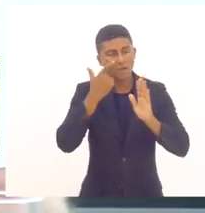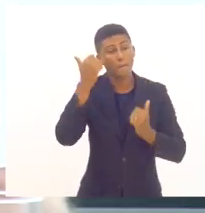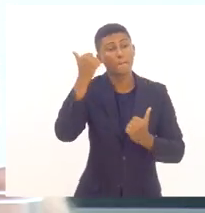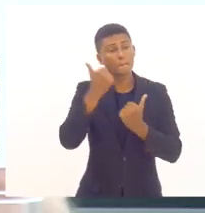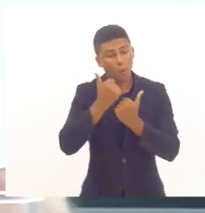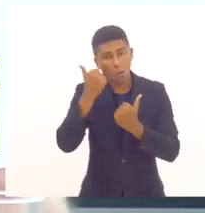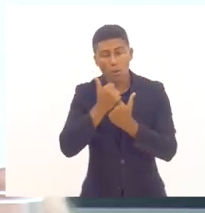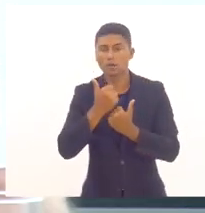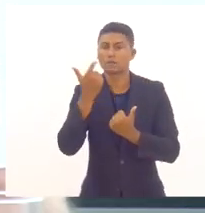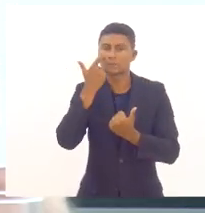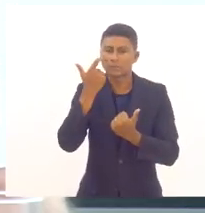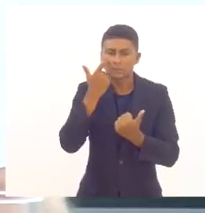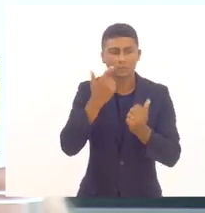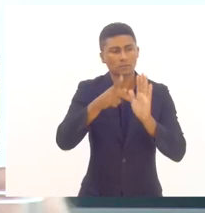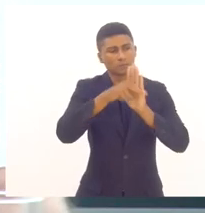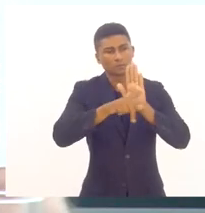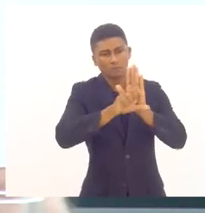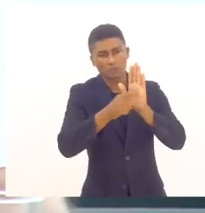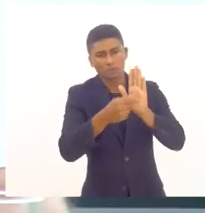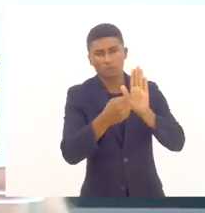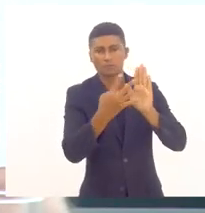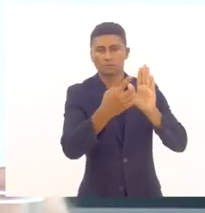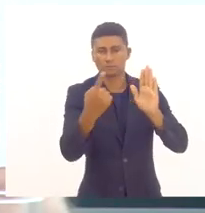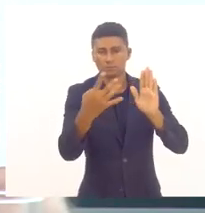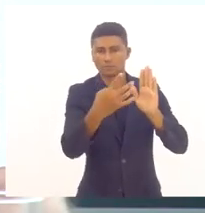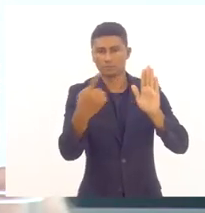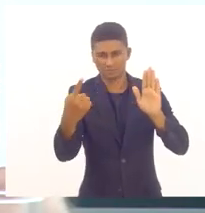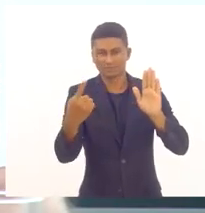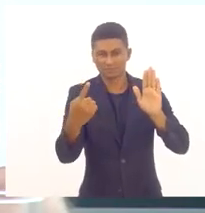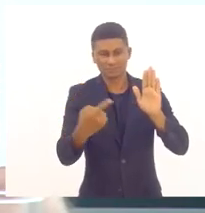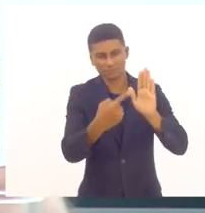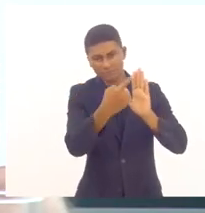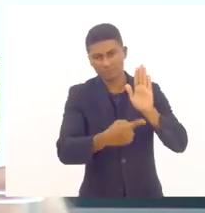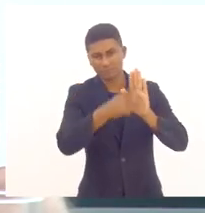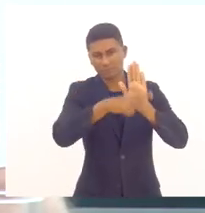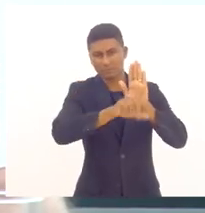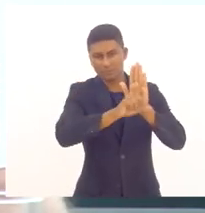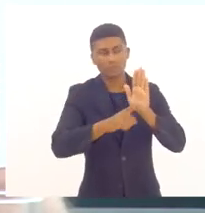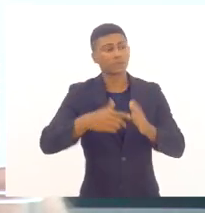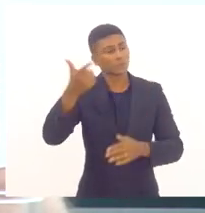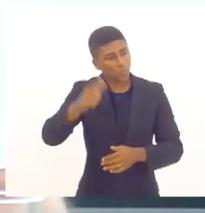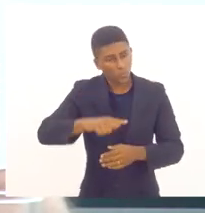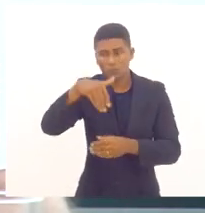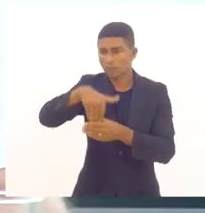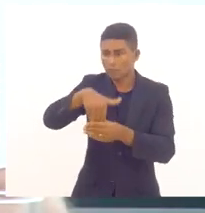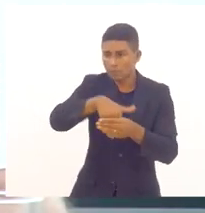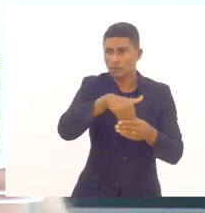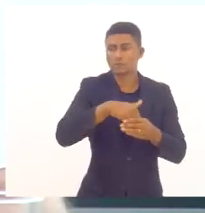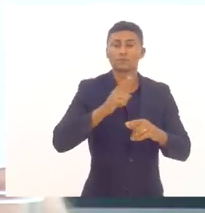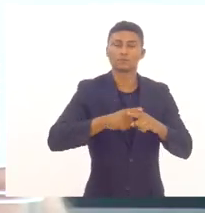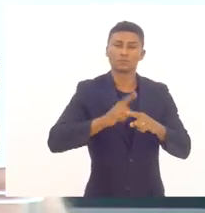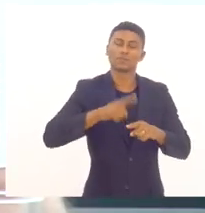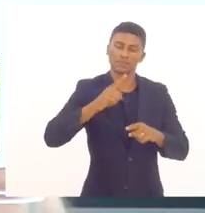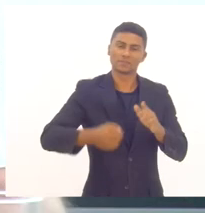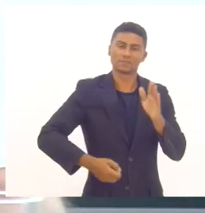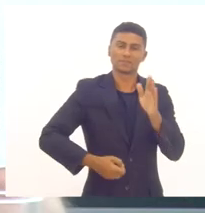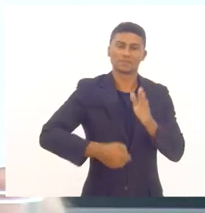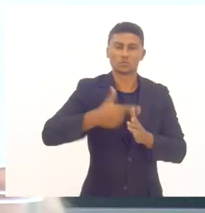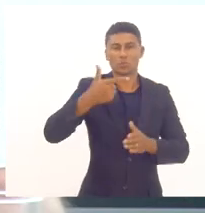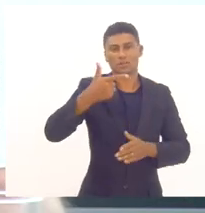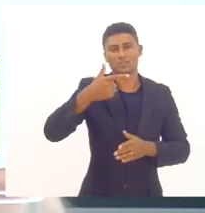poder botar o PL 4141 em votação novamente, porque eram duas votações,